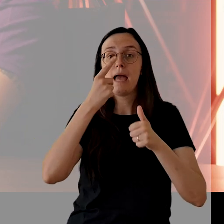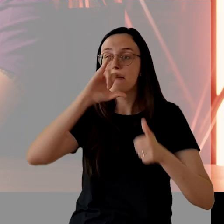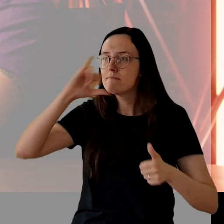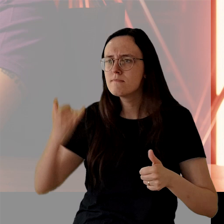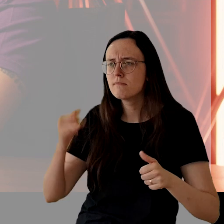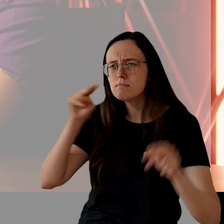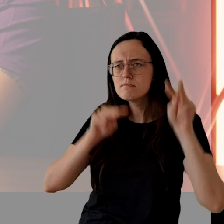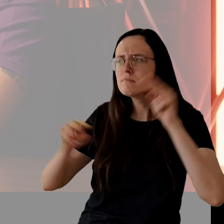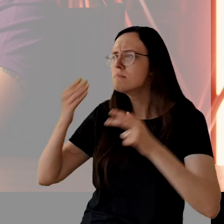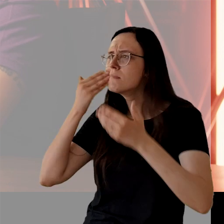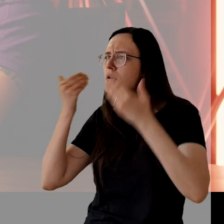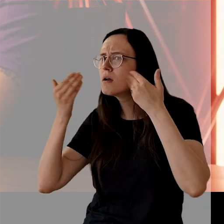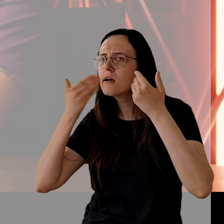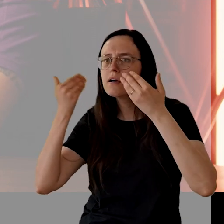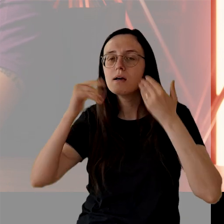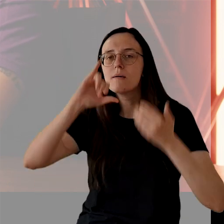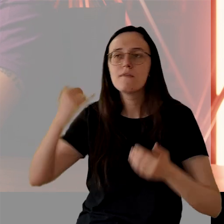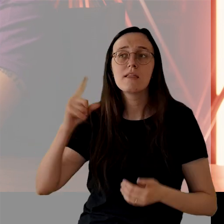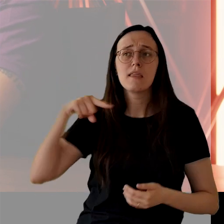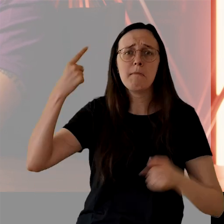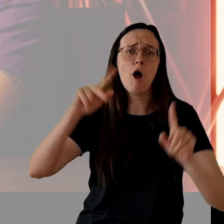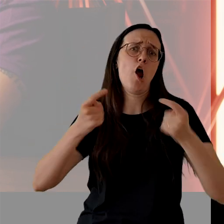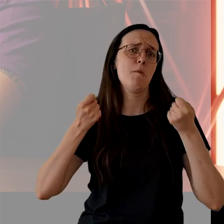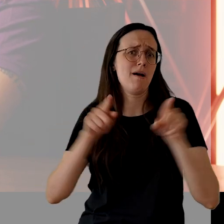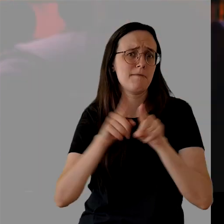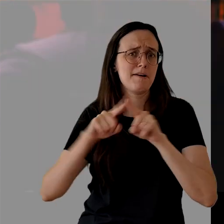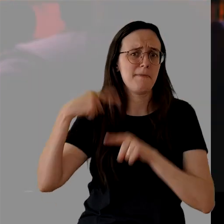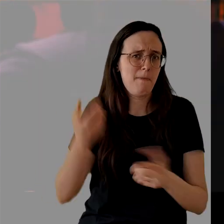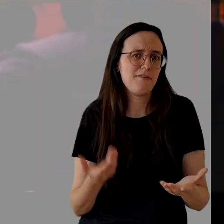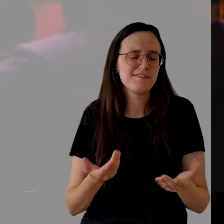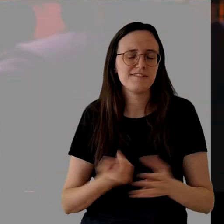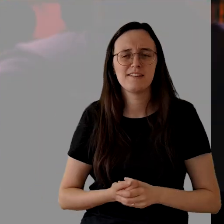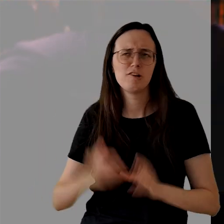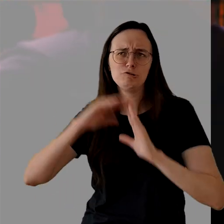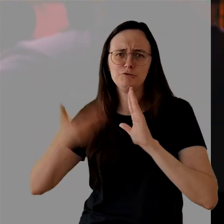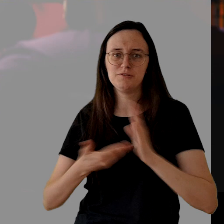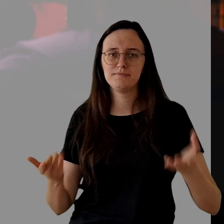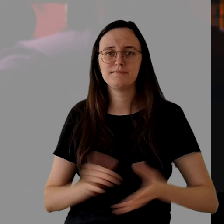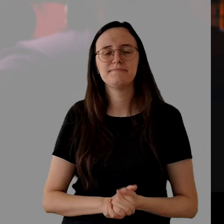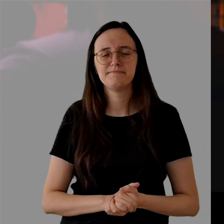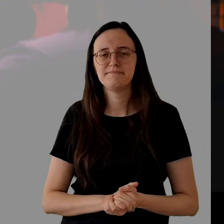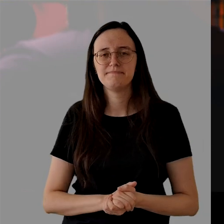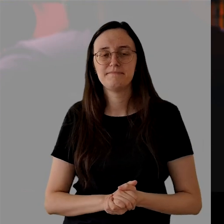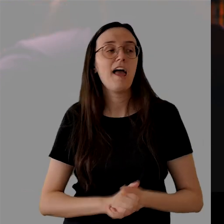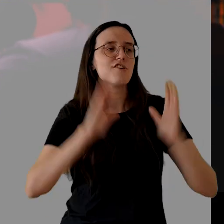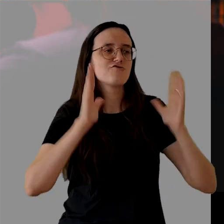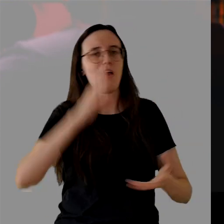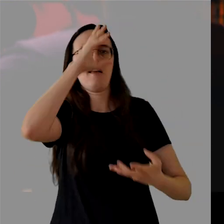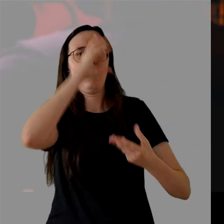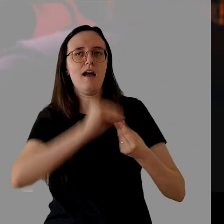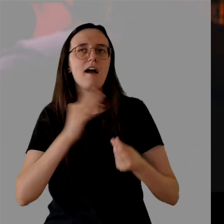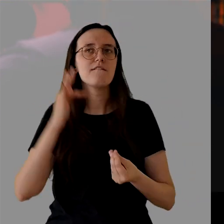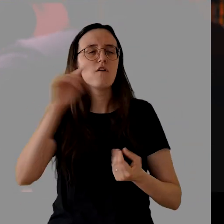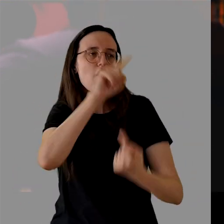você vai, por exemplo, economizar lá na frente, né? Você vai... Como tudo, né? Já tem o entendimento do que você quer chegar lá no